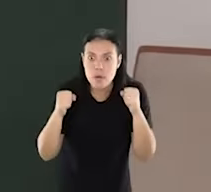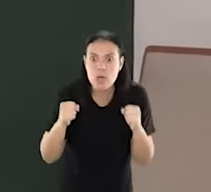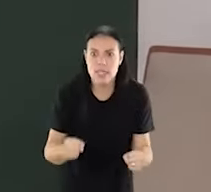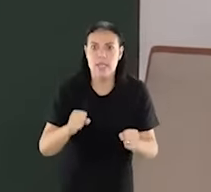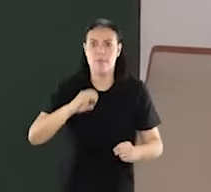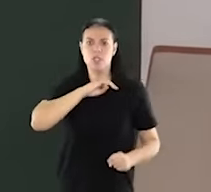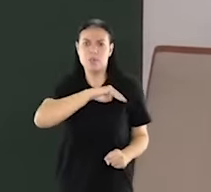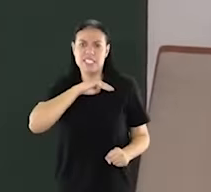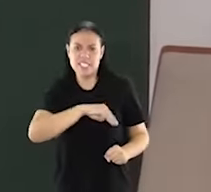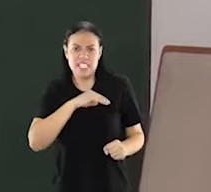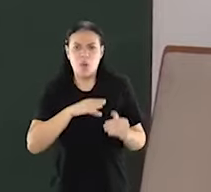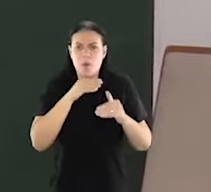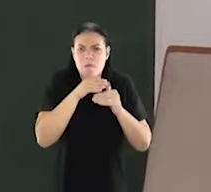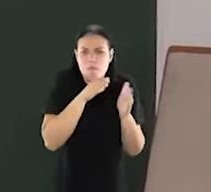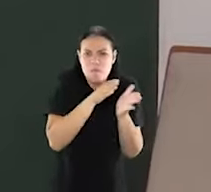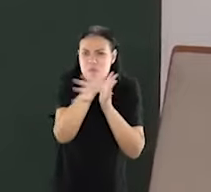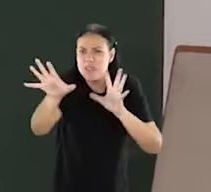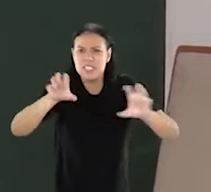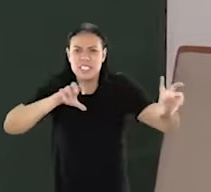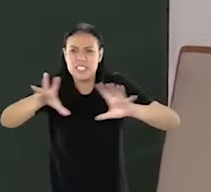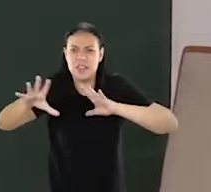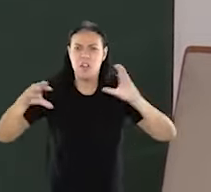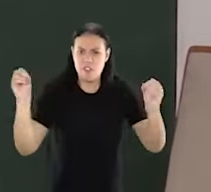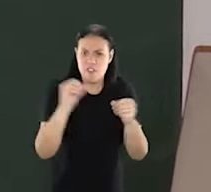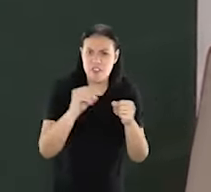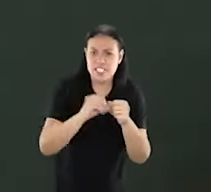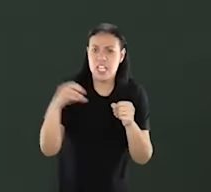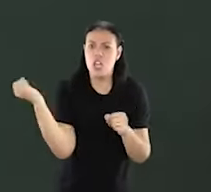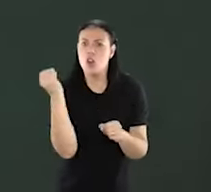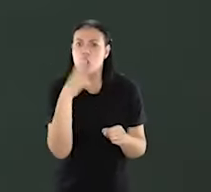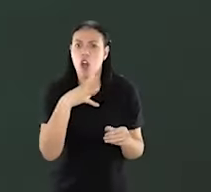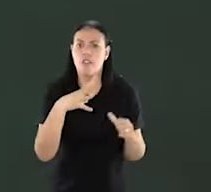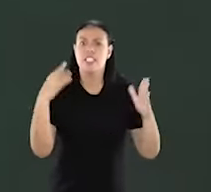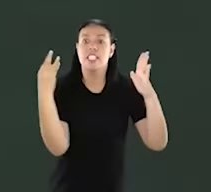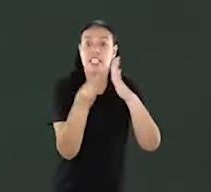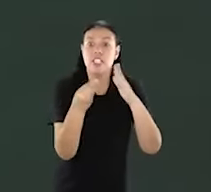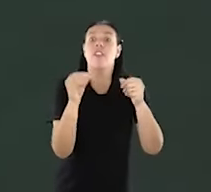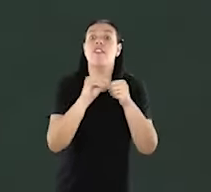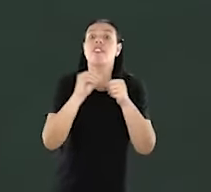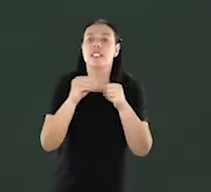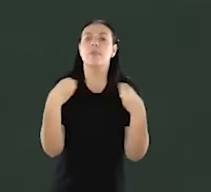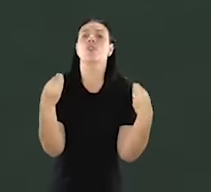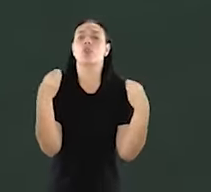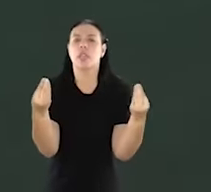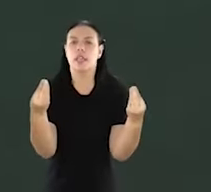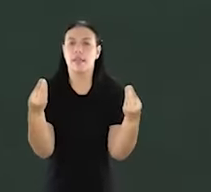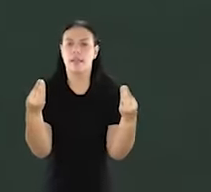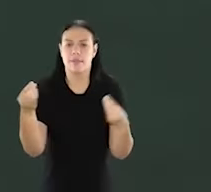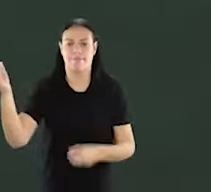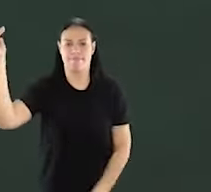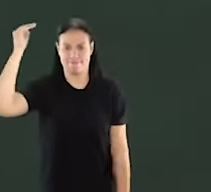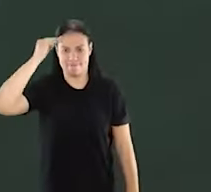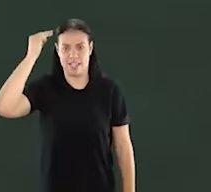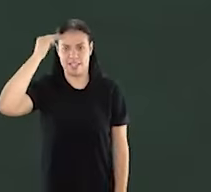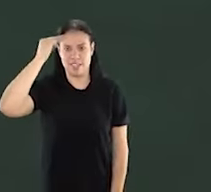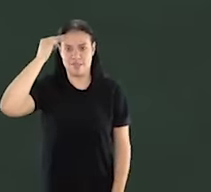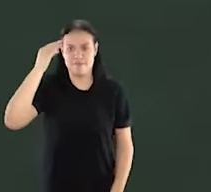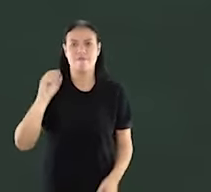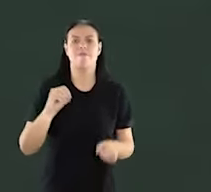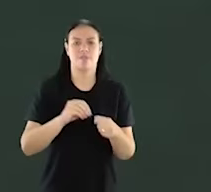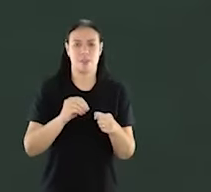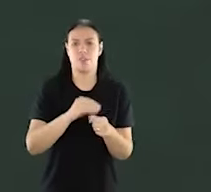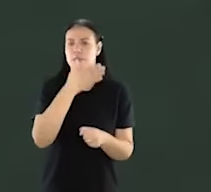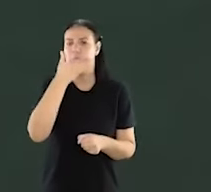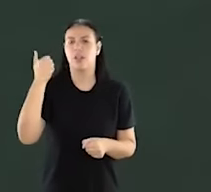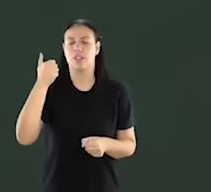abrir novas frentes do reino de Deus, para plantar igrejas no mundo inteiro, o que estamos fazendo? Maria fez o seu melhor,